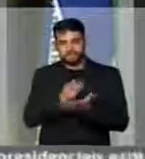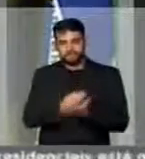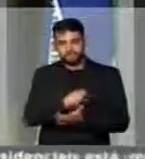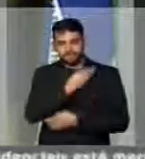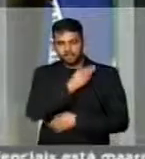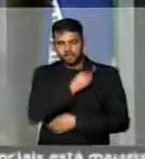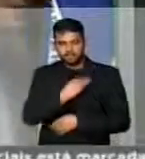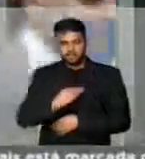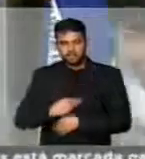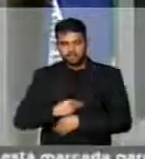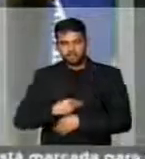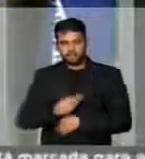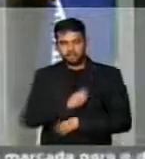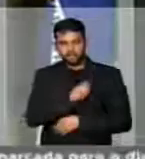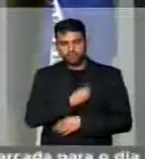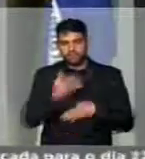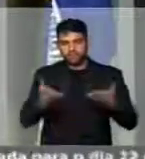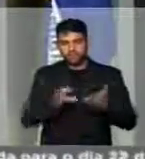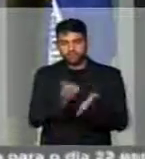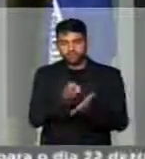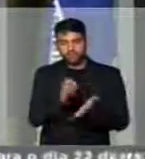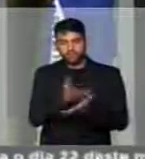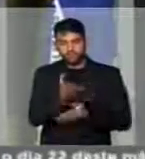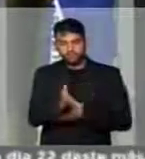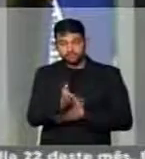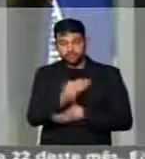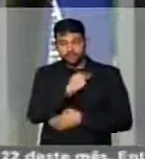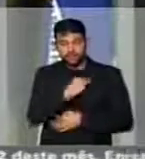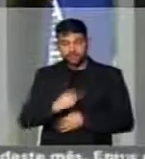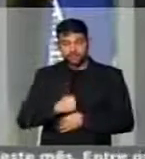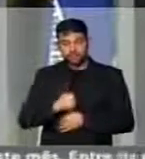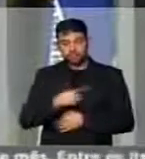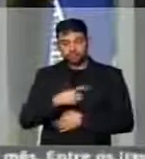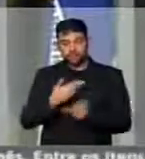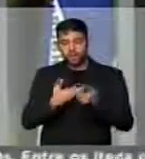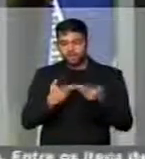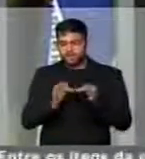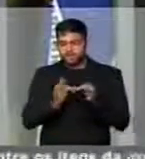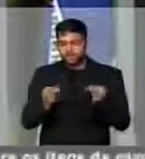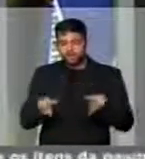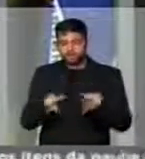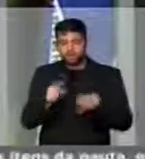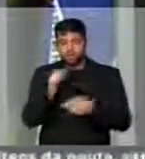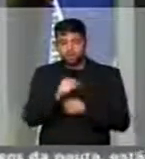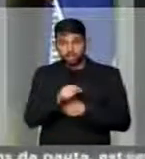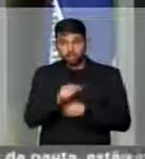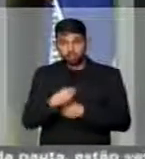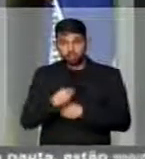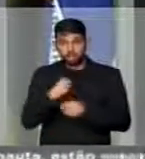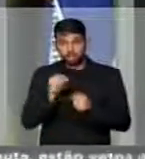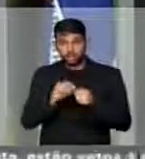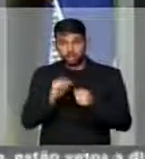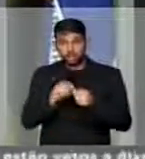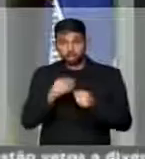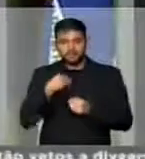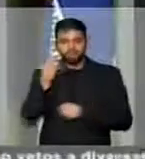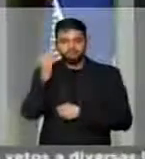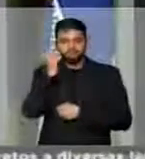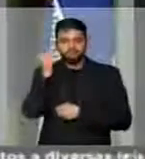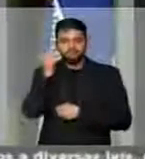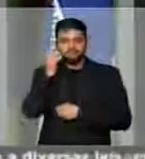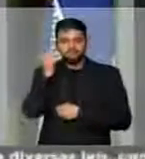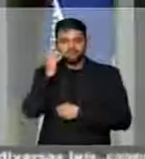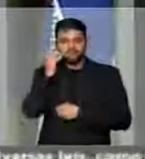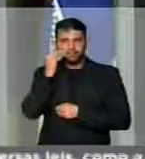do ministro no cargo atual, por uma razão muito simples. Ele cometeu uma tentativa